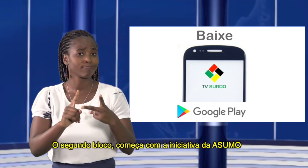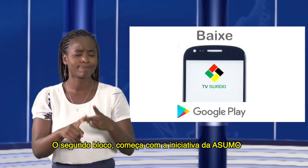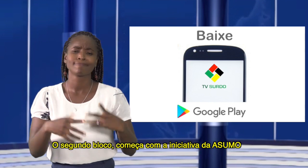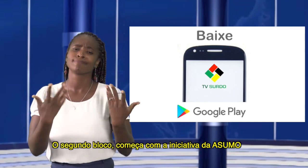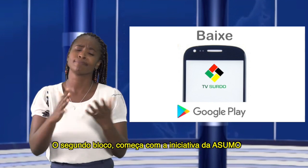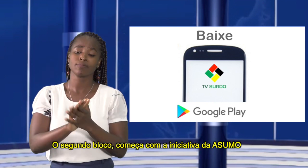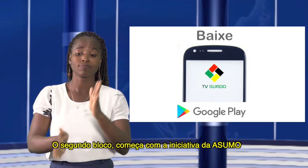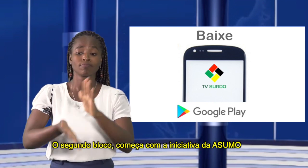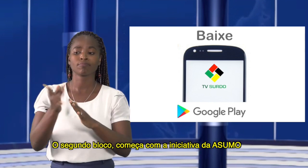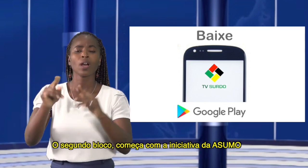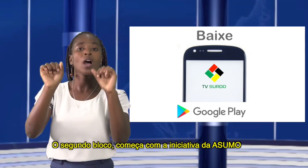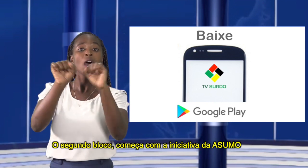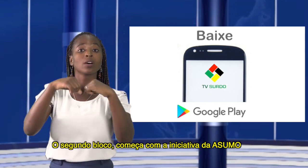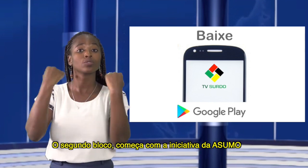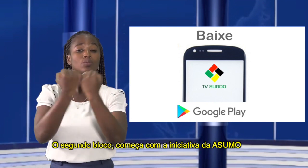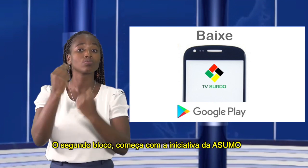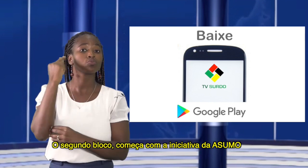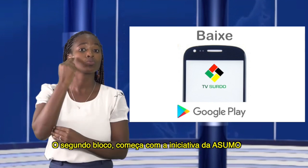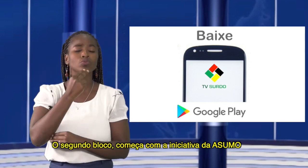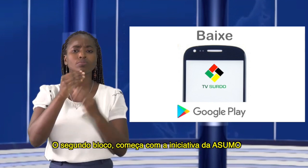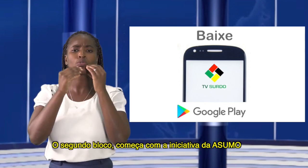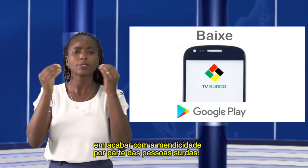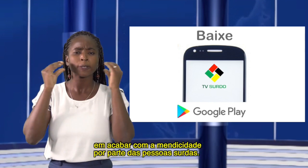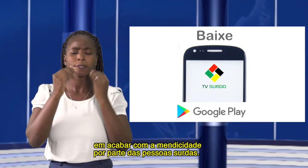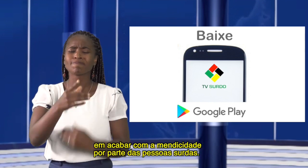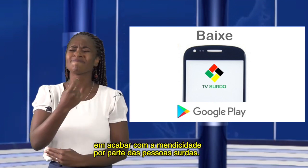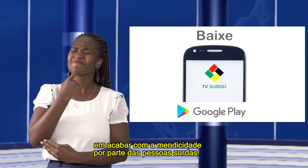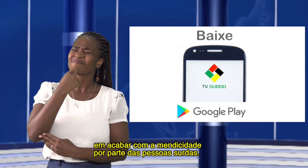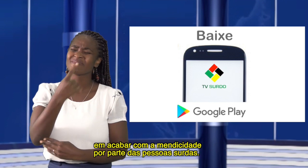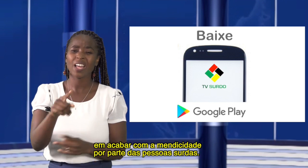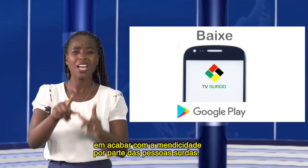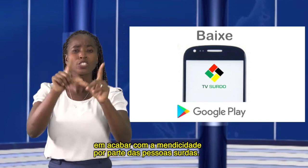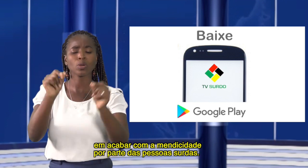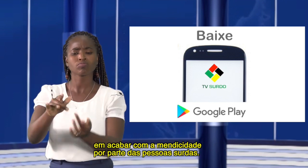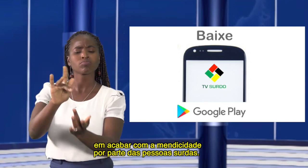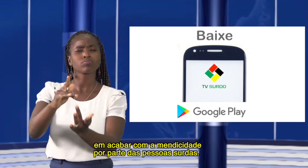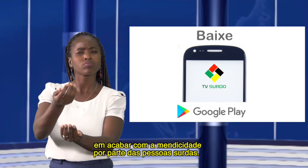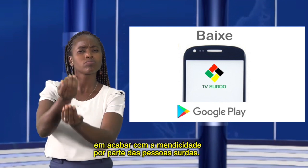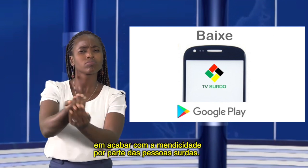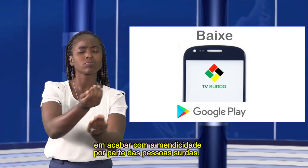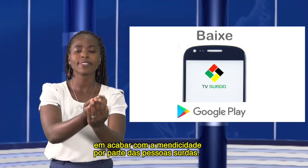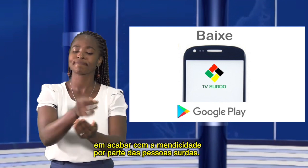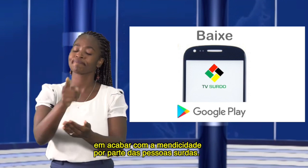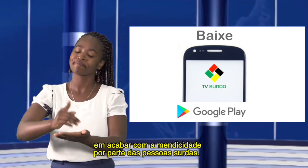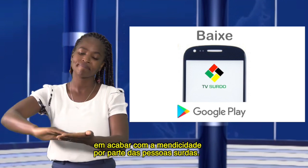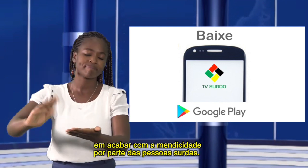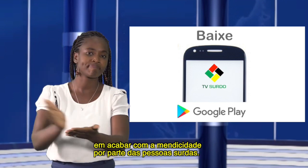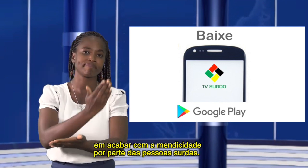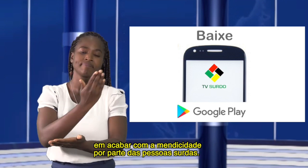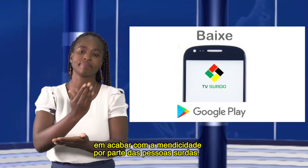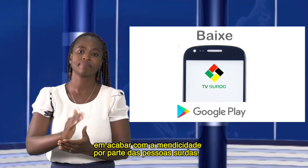O segundo bloco começa com a iniciativa da Zoom em acabar com a mendicidade por parte das pessoas